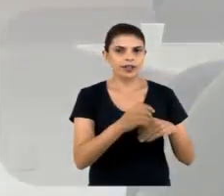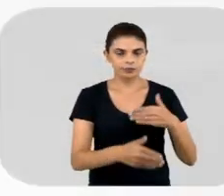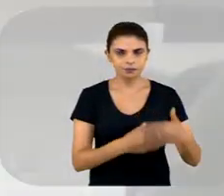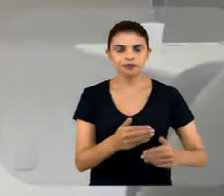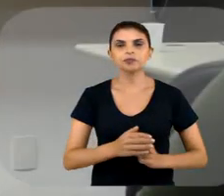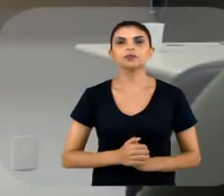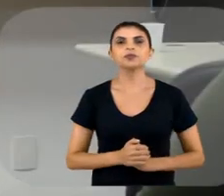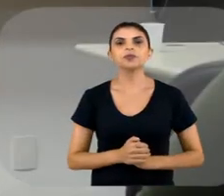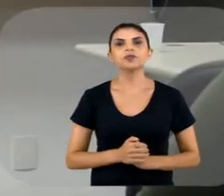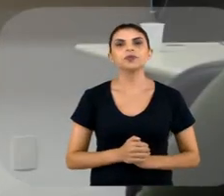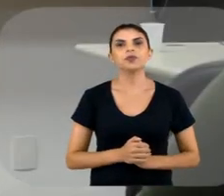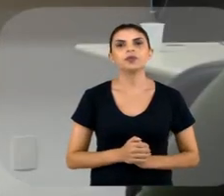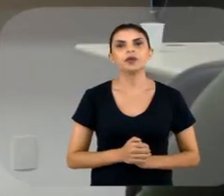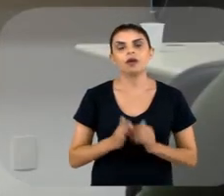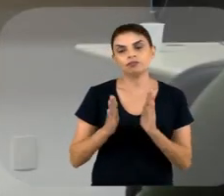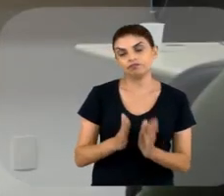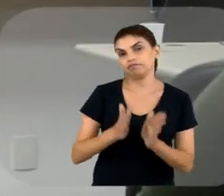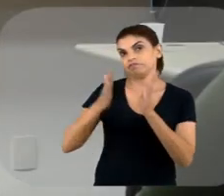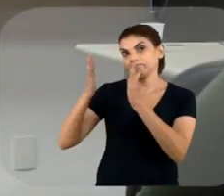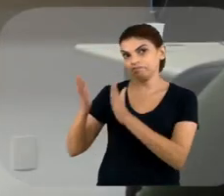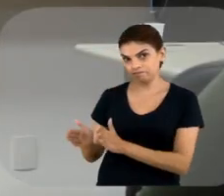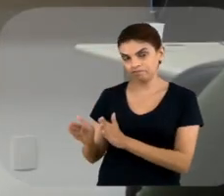produzido. Esse outro